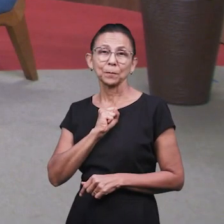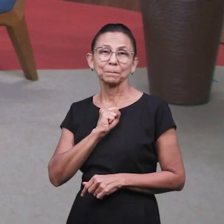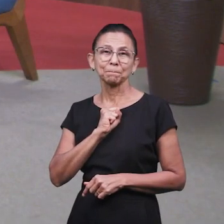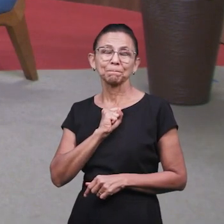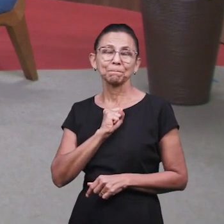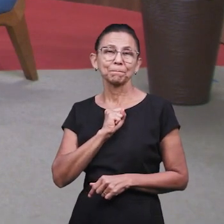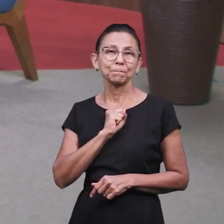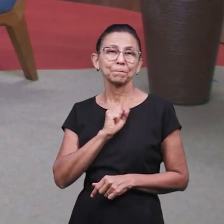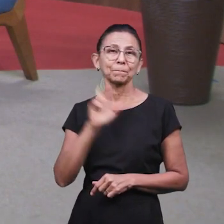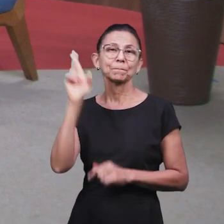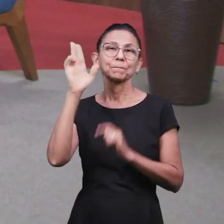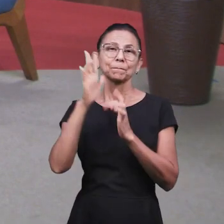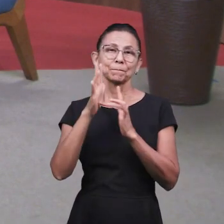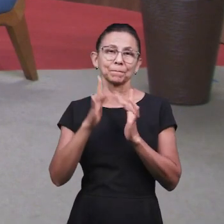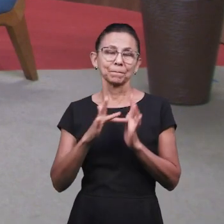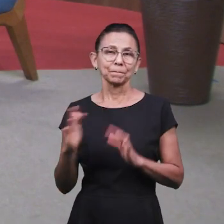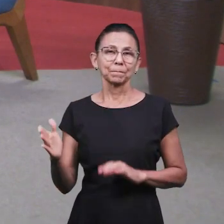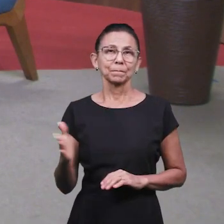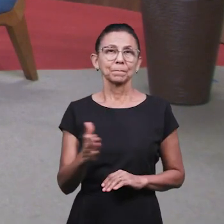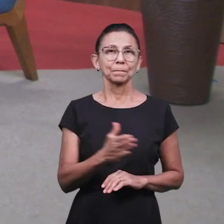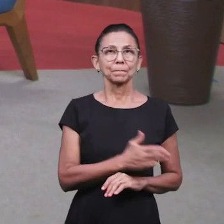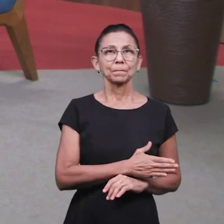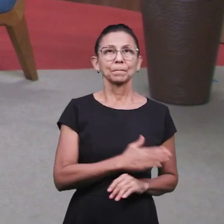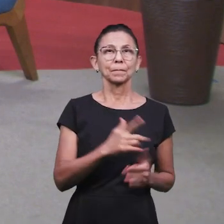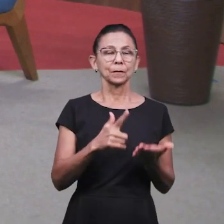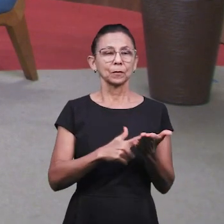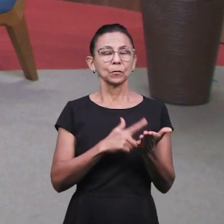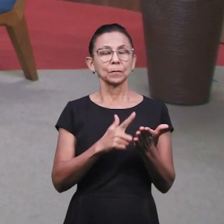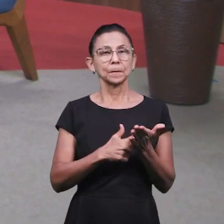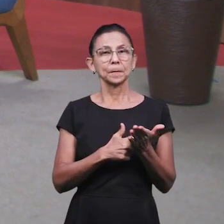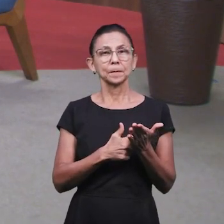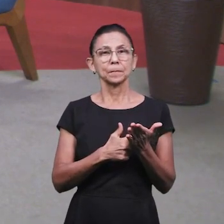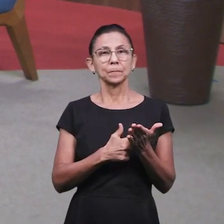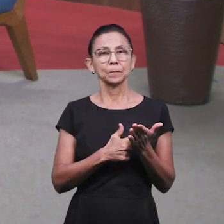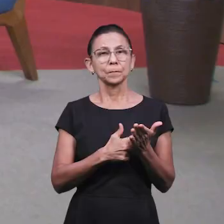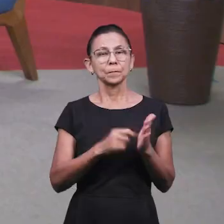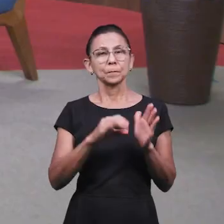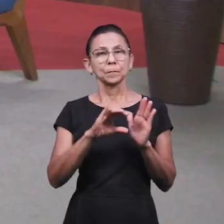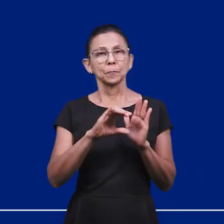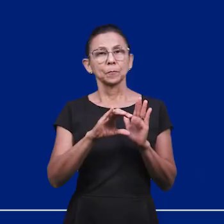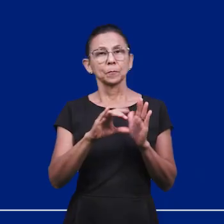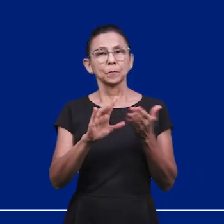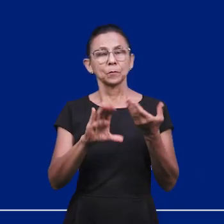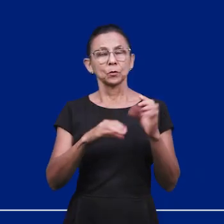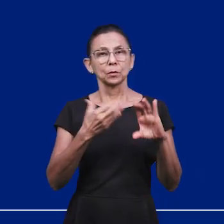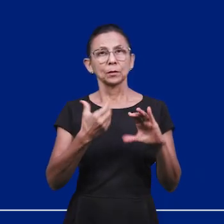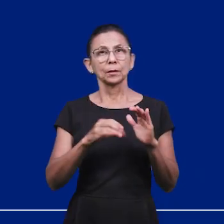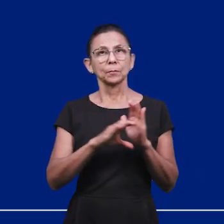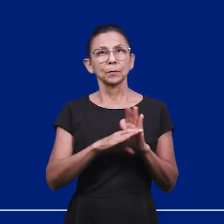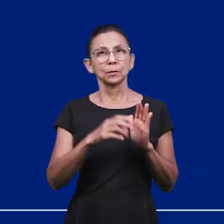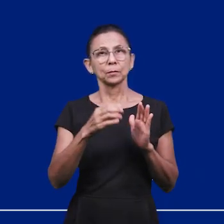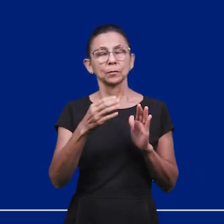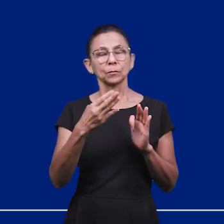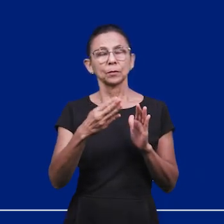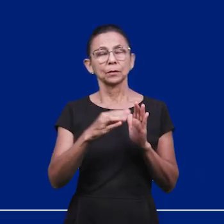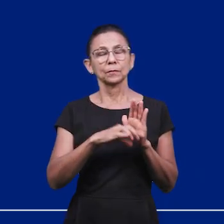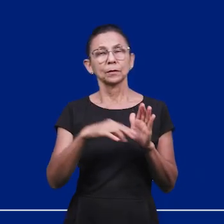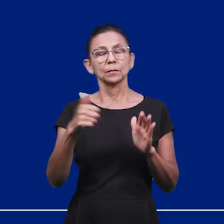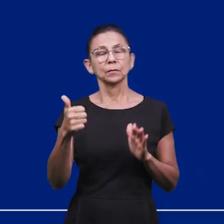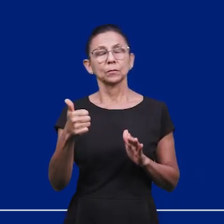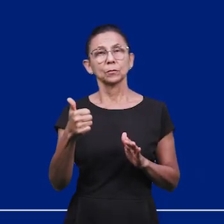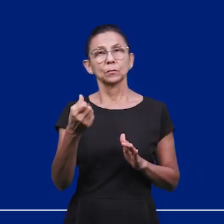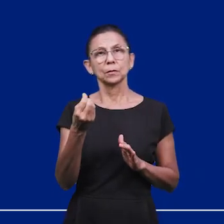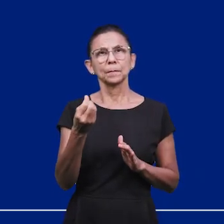maior. Cantares, capítulo 4, verso 16, esse texto diz assim: levanta-te, vento